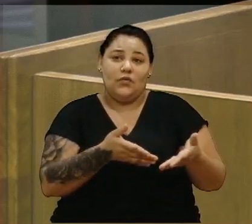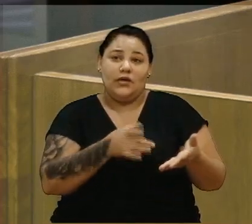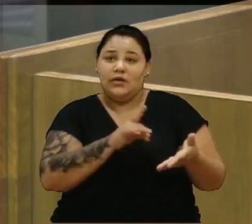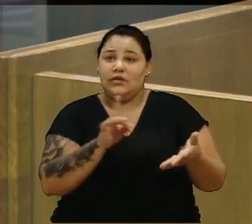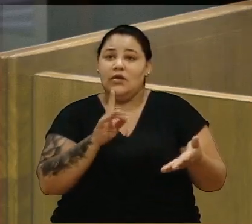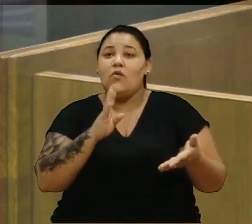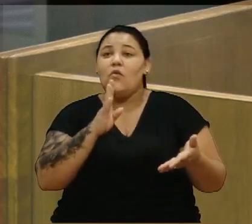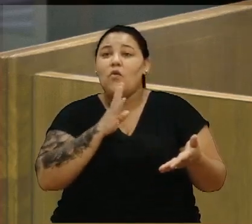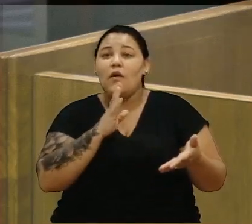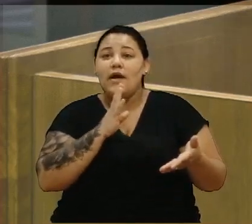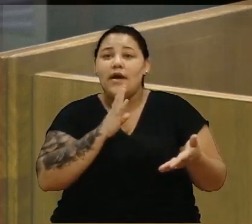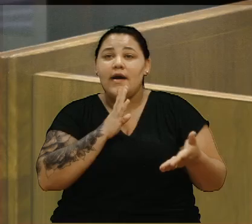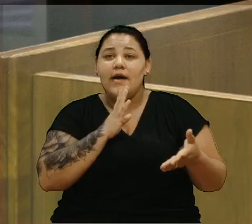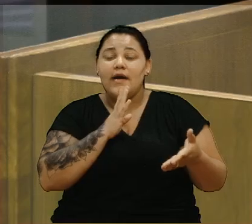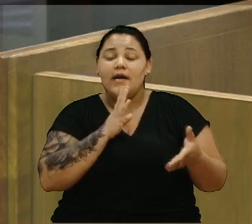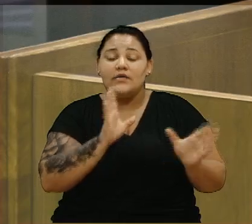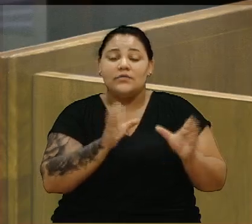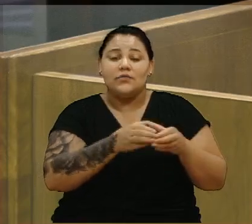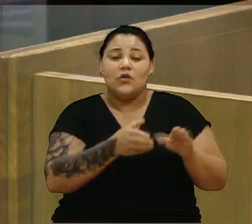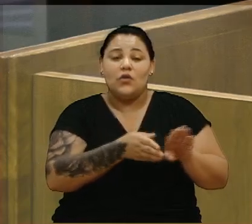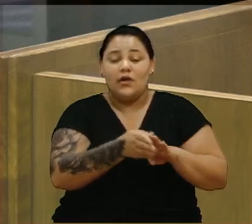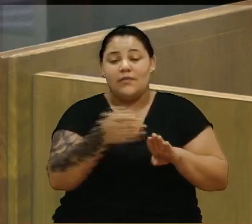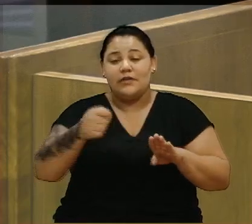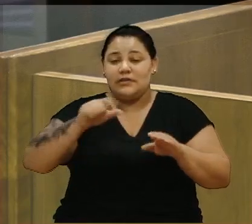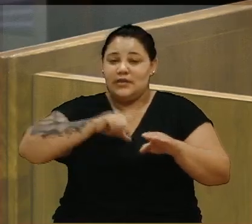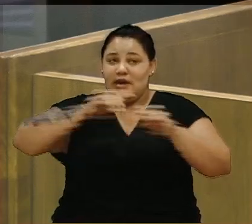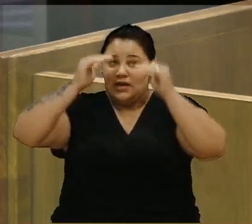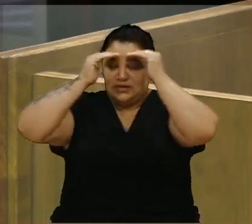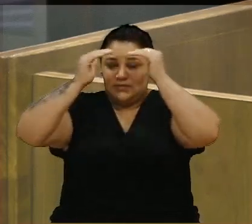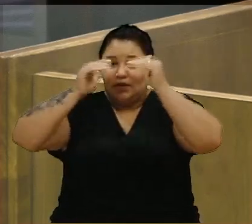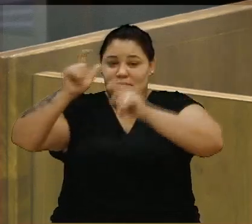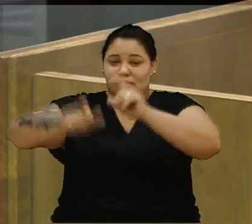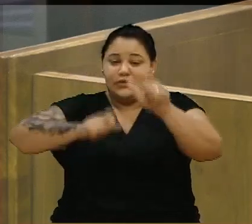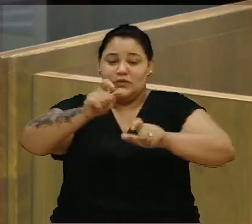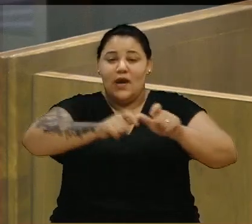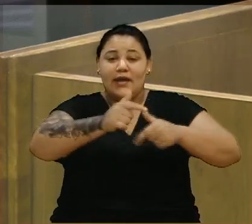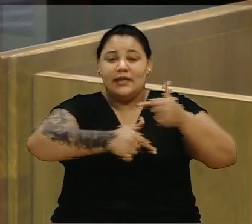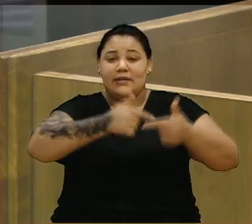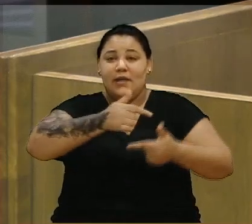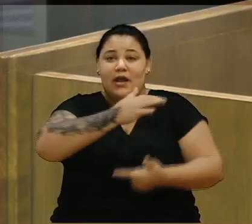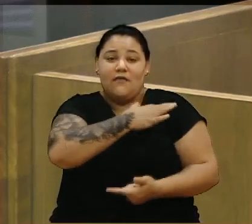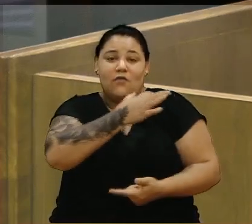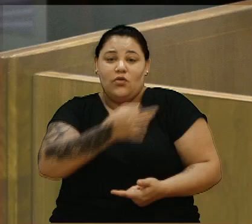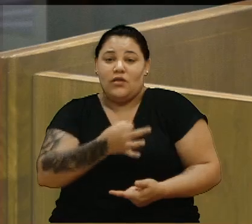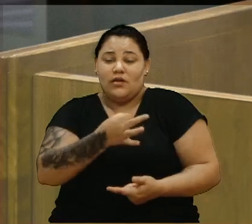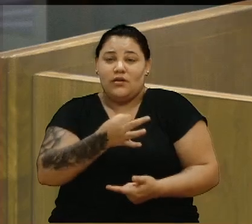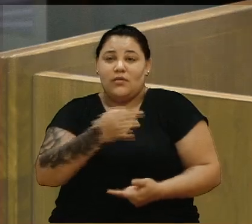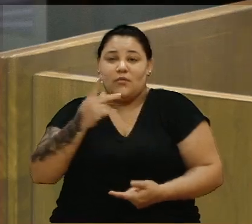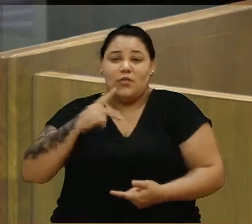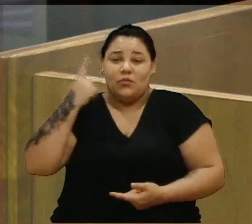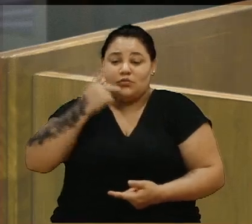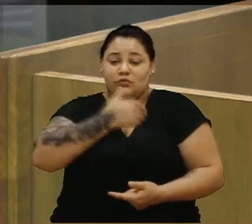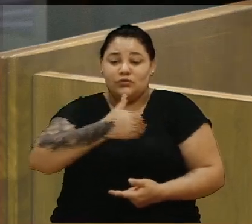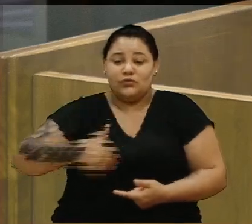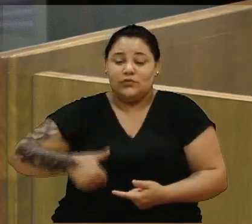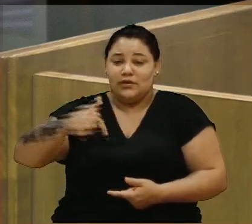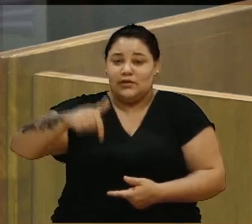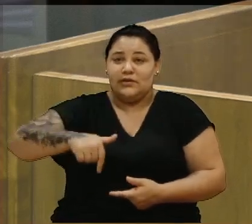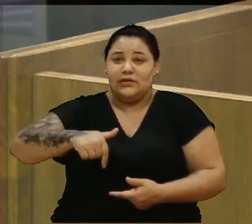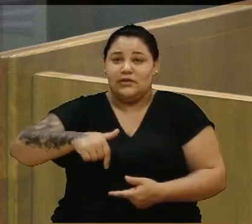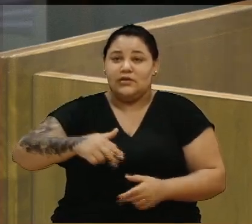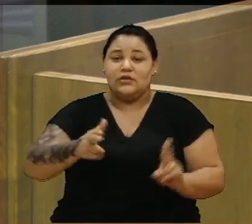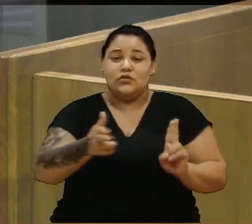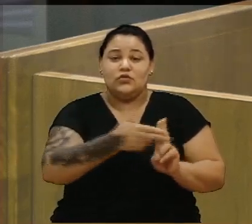em relação ao Conselho. Nós temos que ter respeito pelas pessoas que trabalham voluntariamente pelas políticas públicas da nossa cidade. E o SUS é